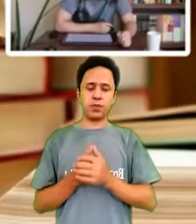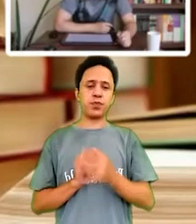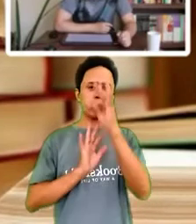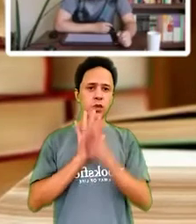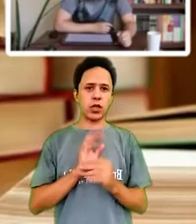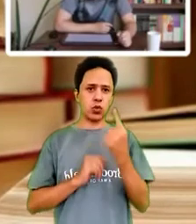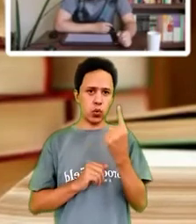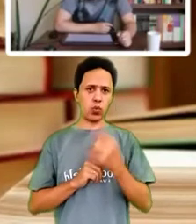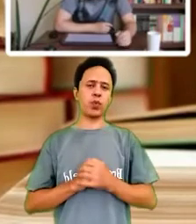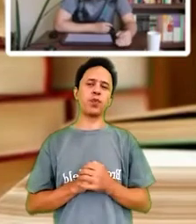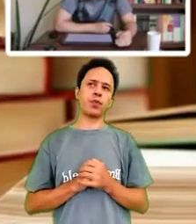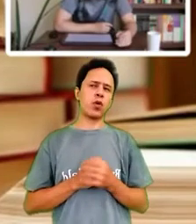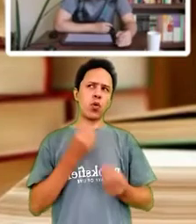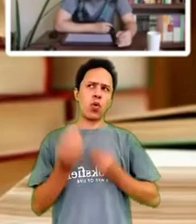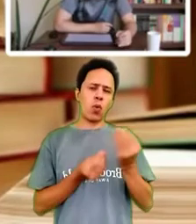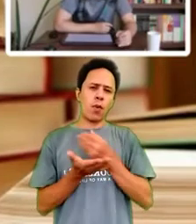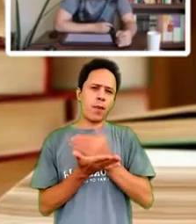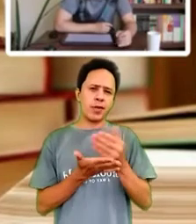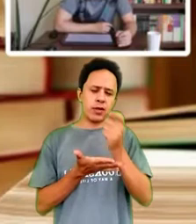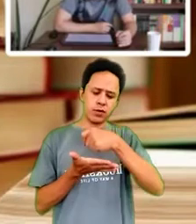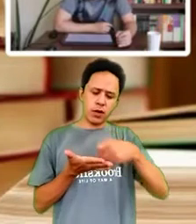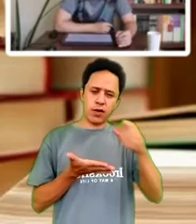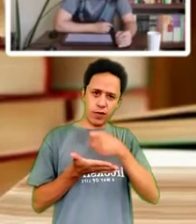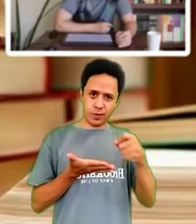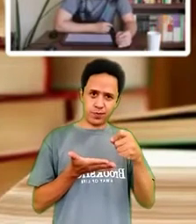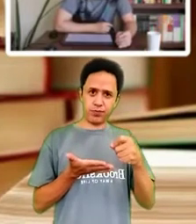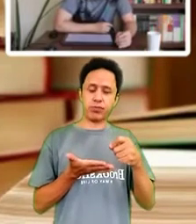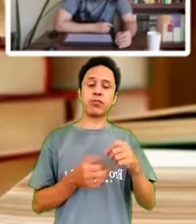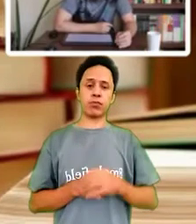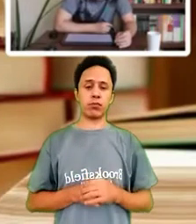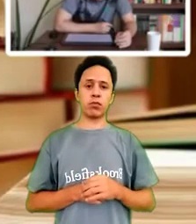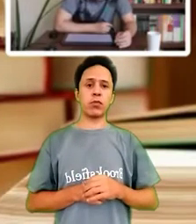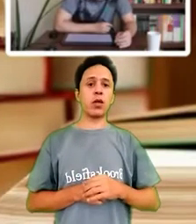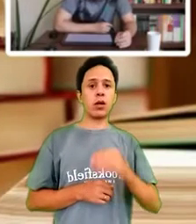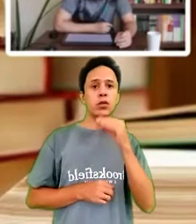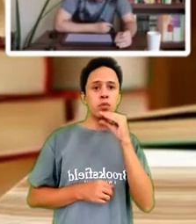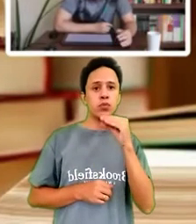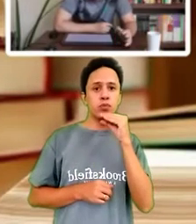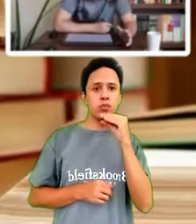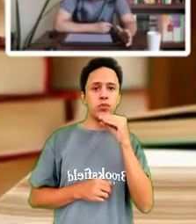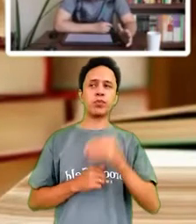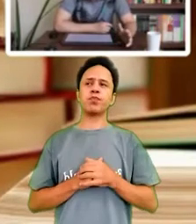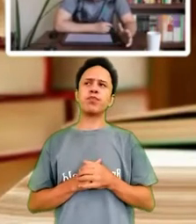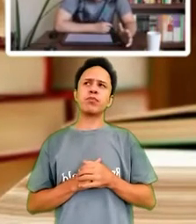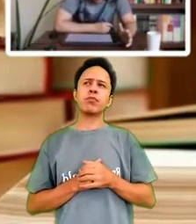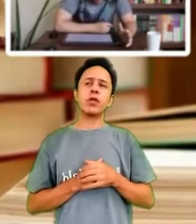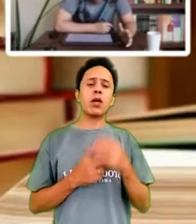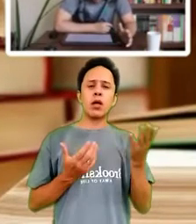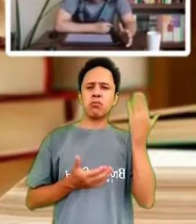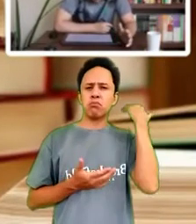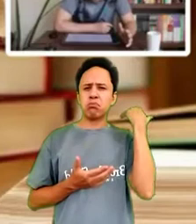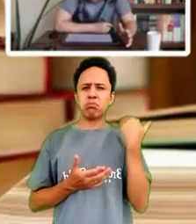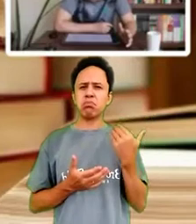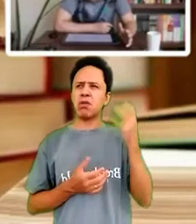Texto 1. Como comecei a escrever, de Carlos Drummond de Andrade. Aí, por volta de 1910,